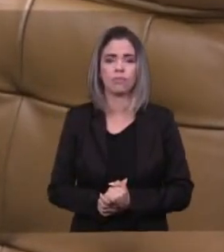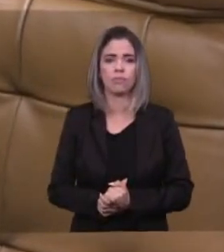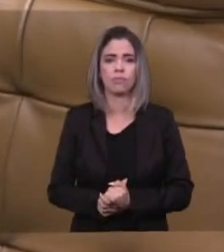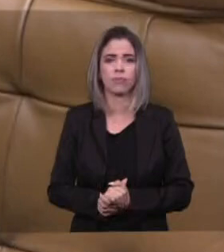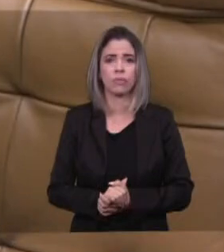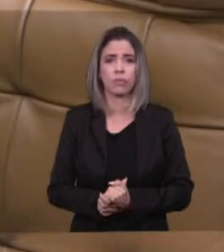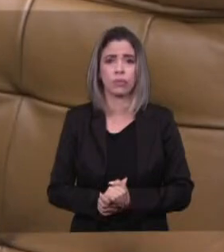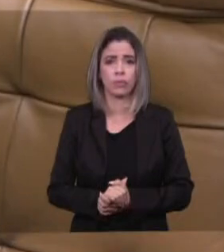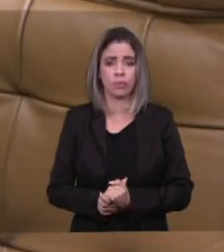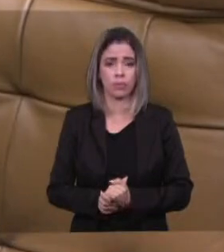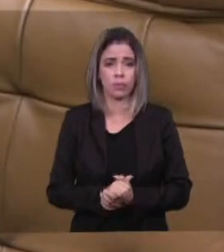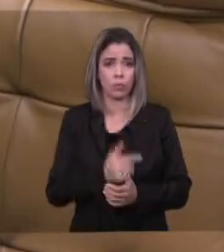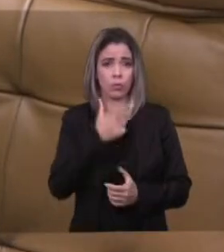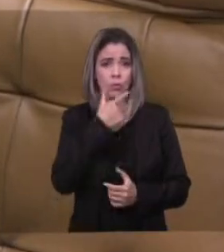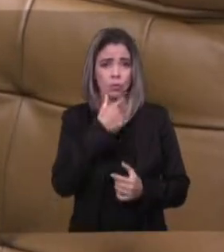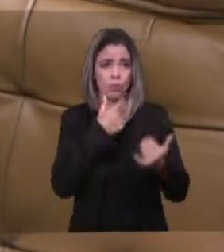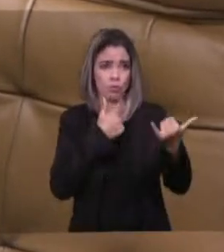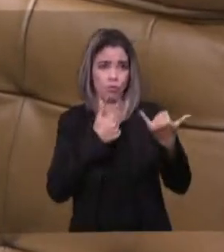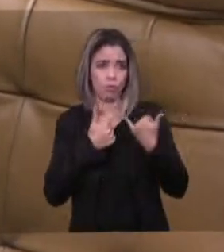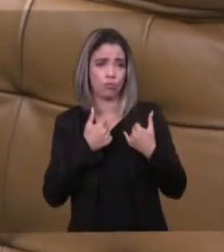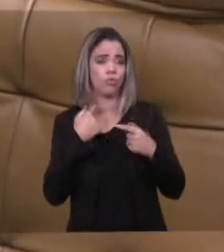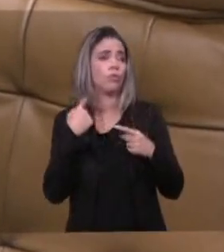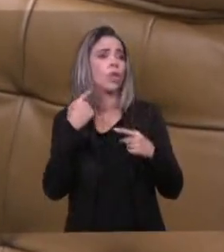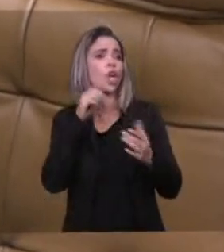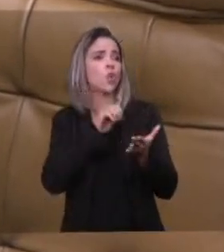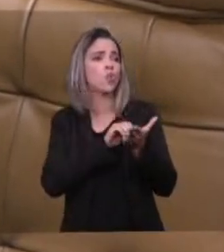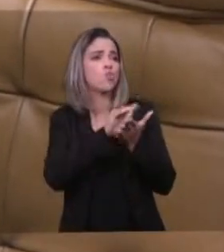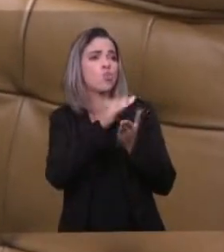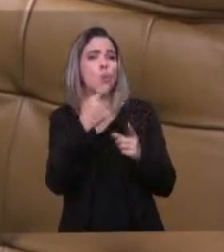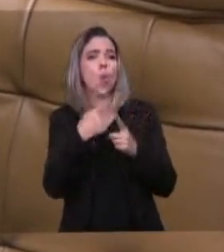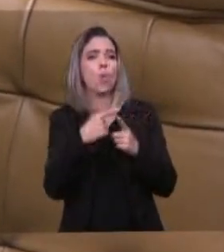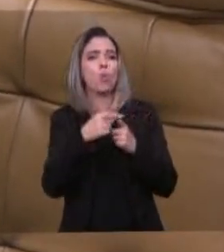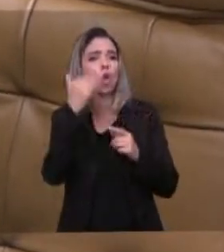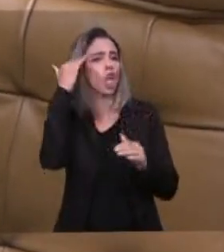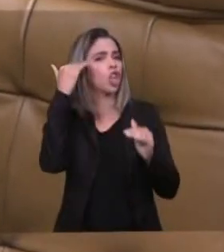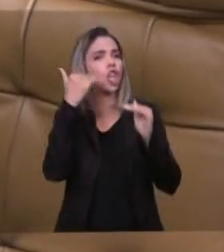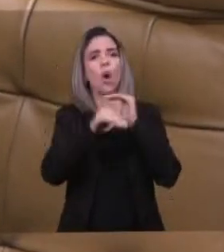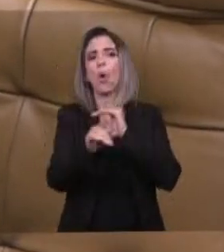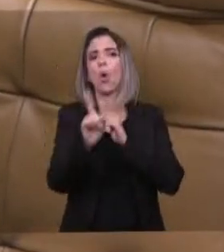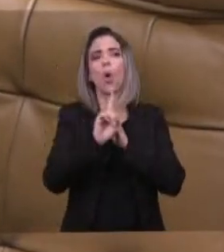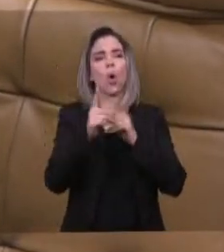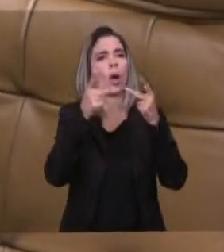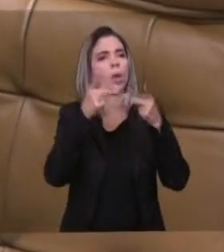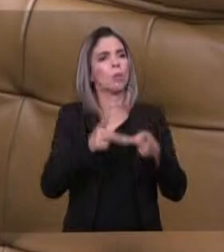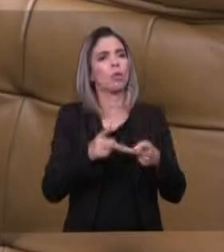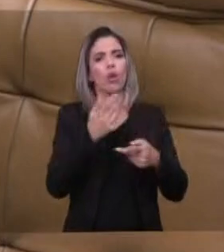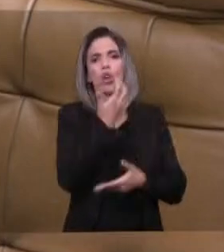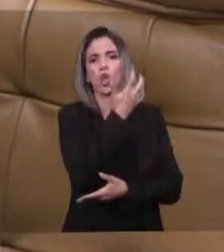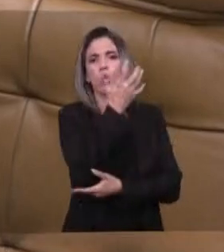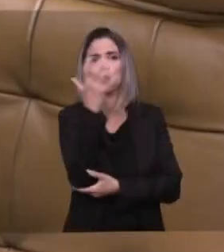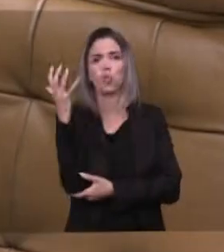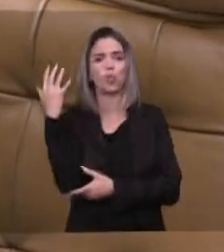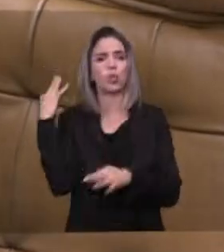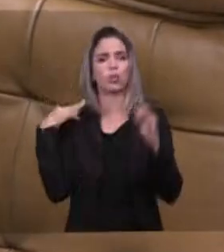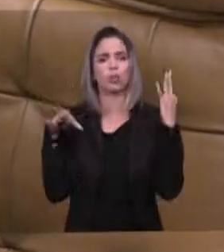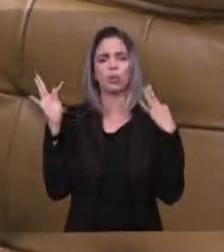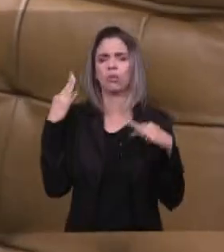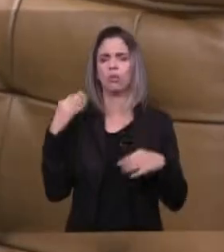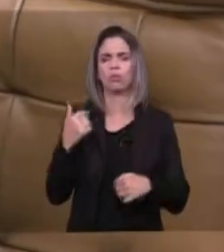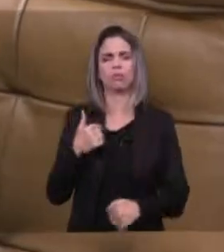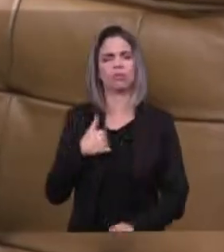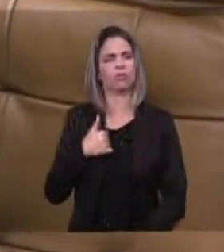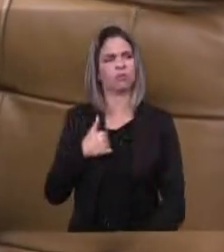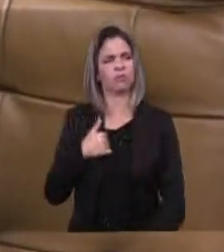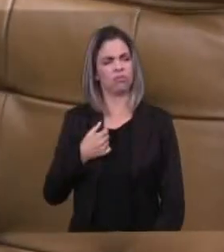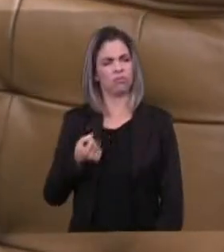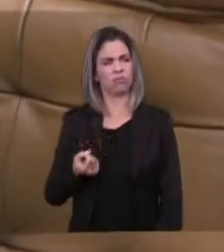Eles foram expulsos porque eles não concordam com o projeto. Uma palavra do excelentíssimo senhor ministro Gilmar Mendes, ministro decano da corte. O que eu vi?